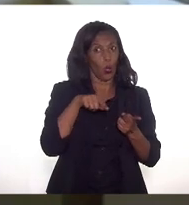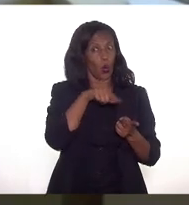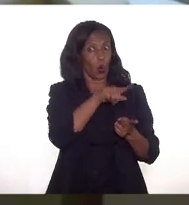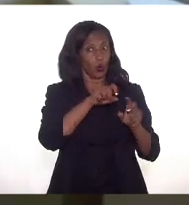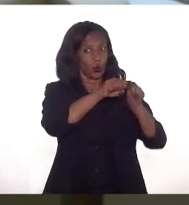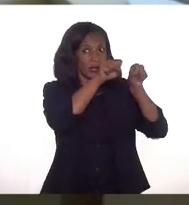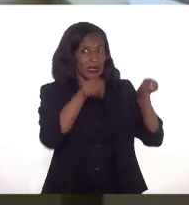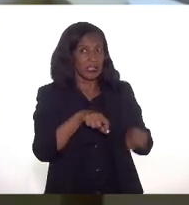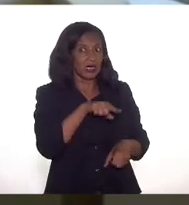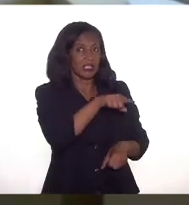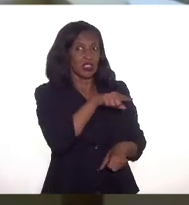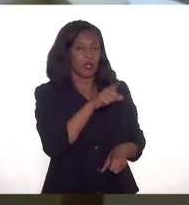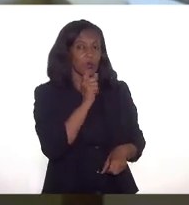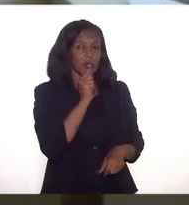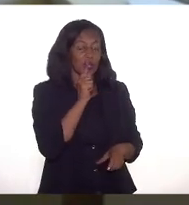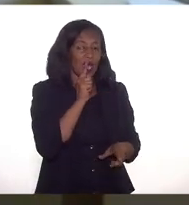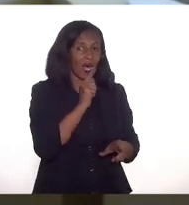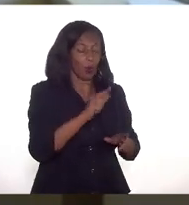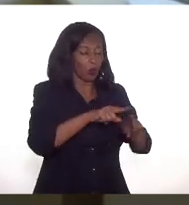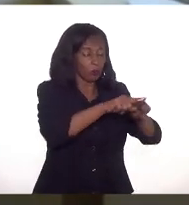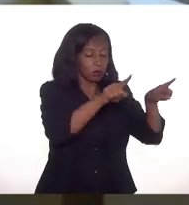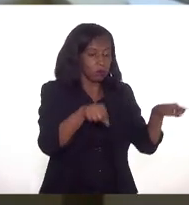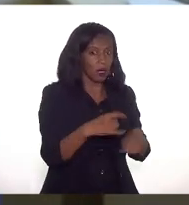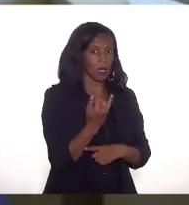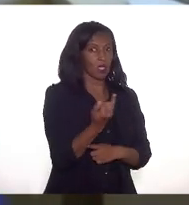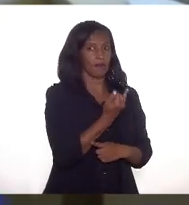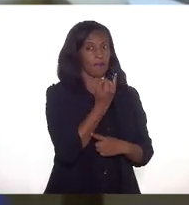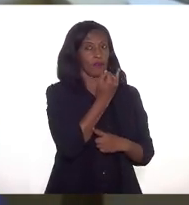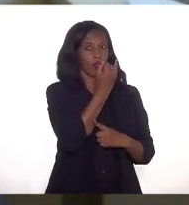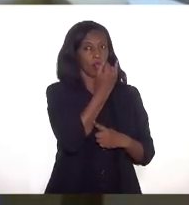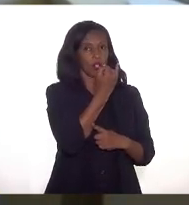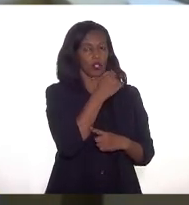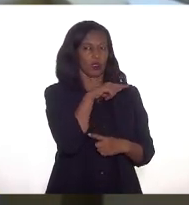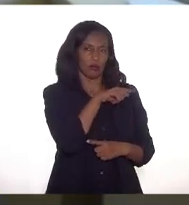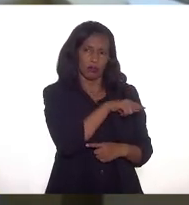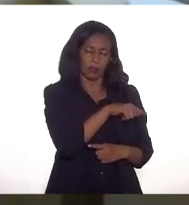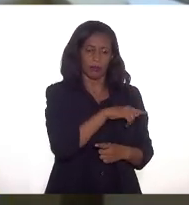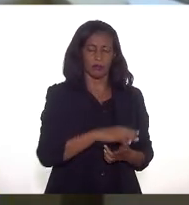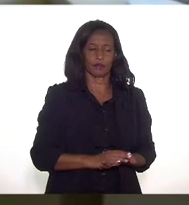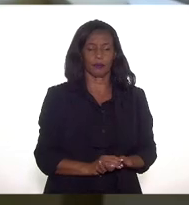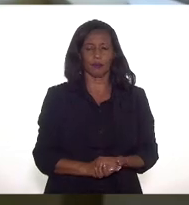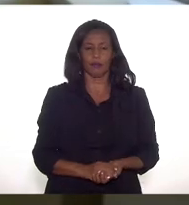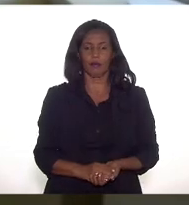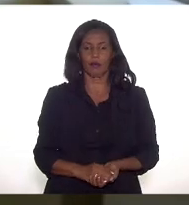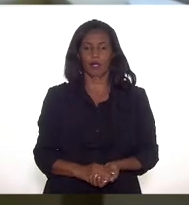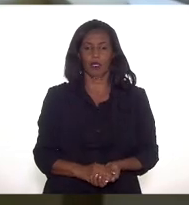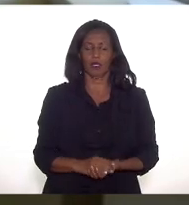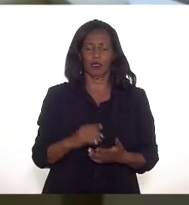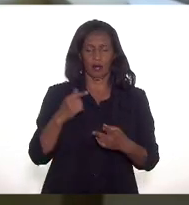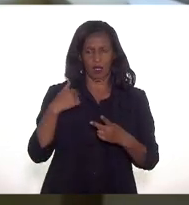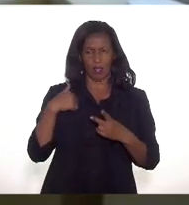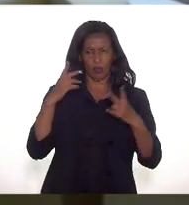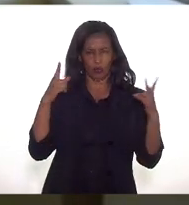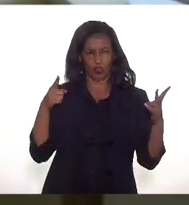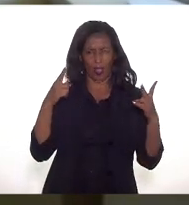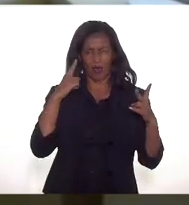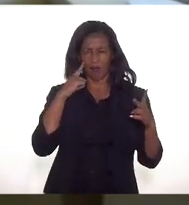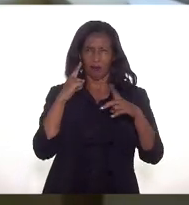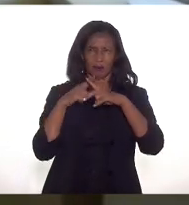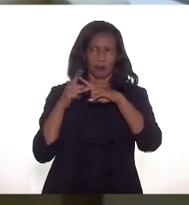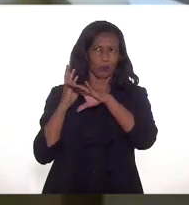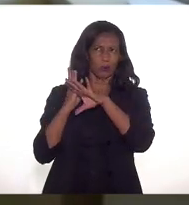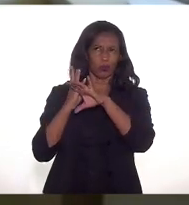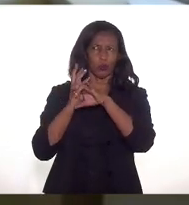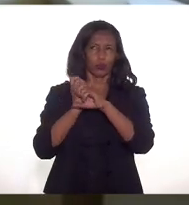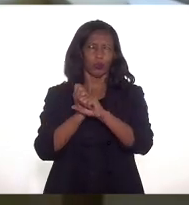sistemas importantíssimos. Bom, dito isso, eu fiz os cálculos no final de semana,